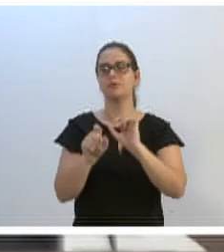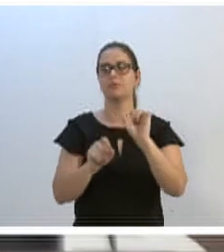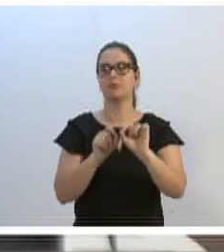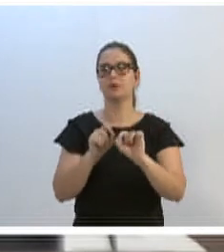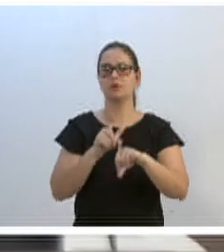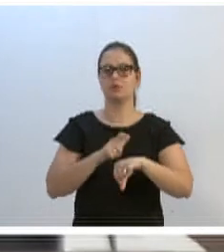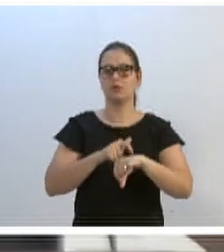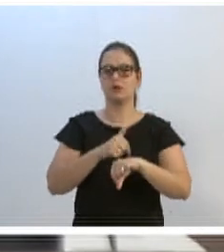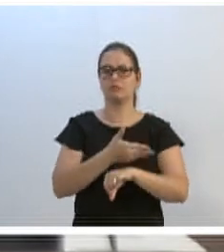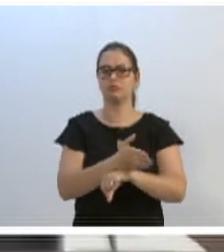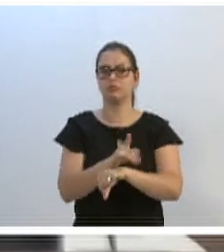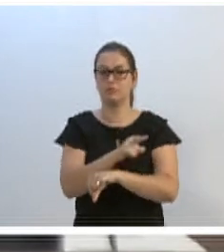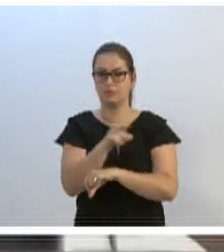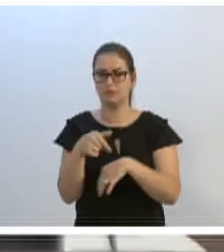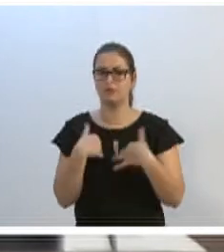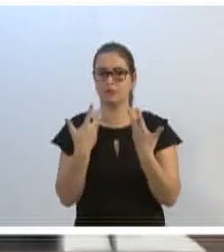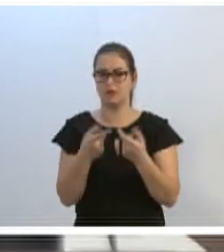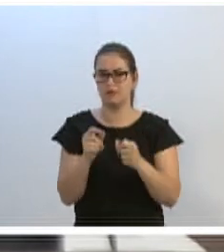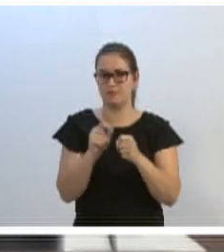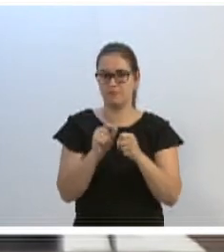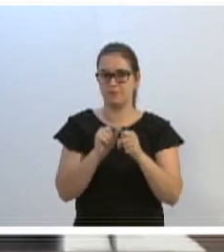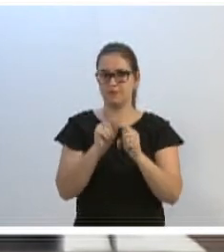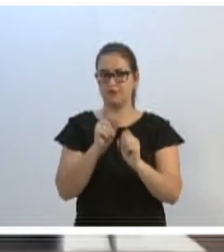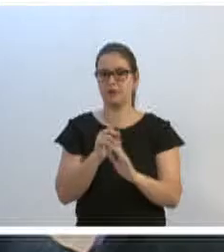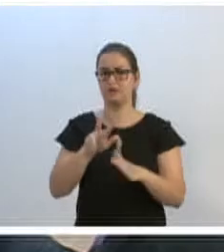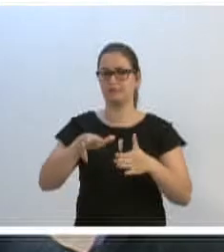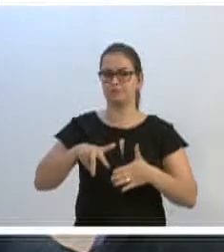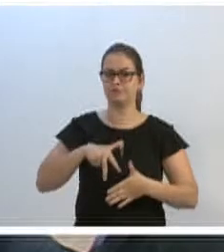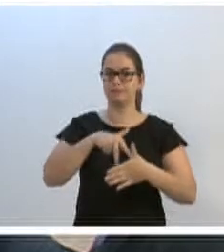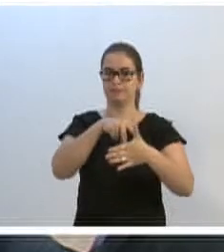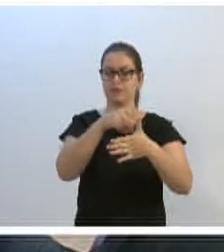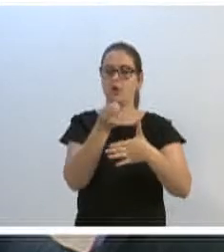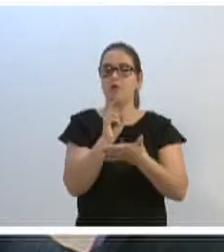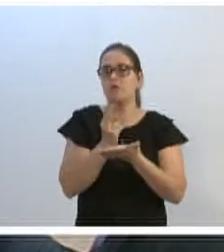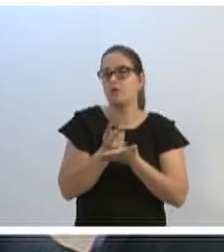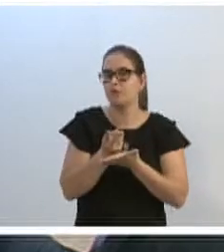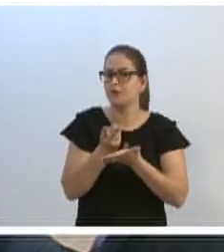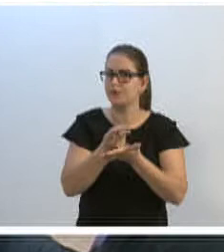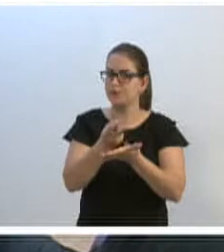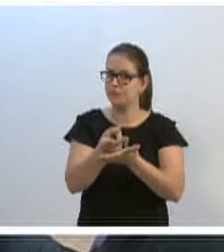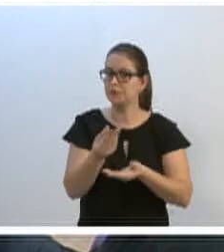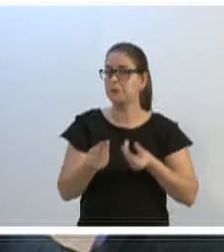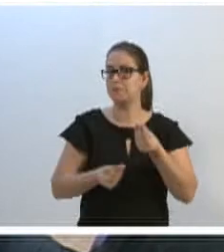já do horário, se os senhores vão querer fazer uso da palavra, se vamos dar sequência.